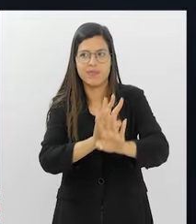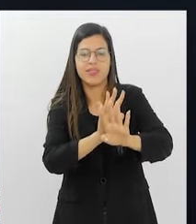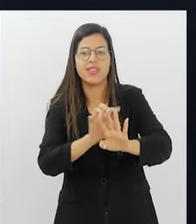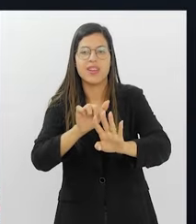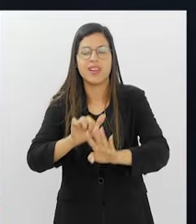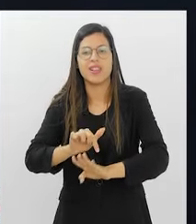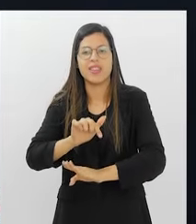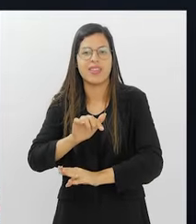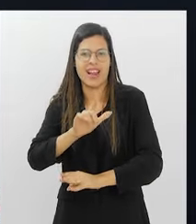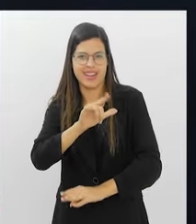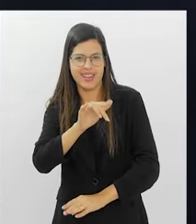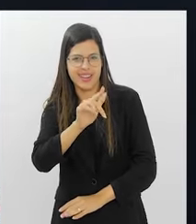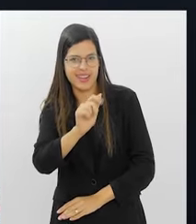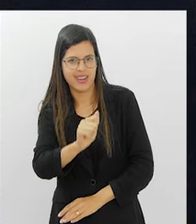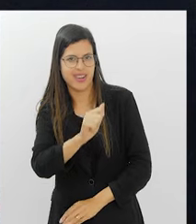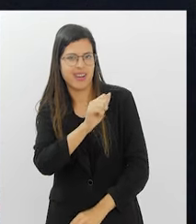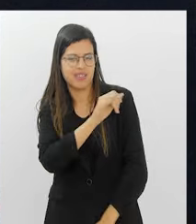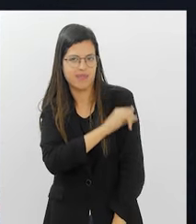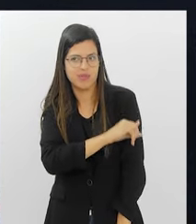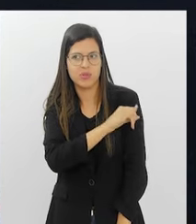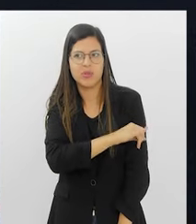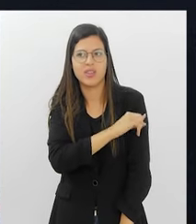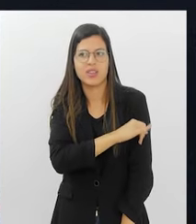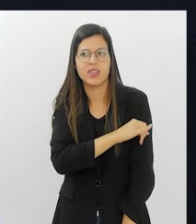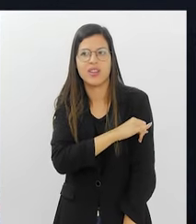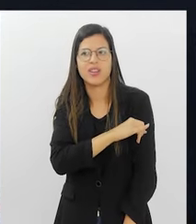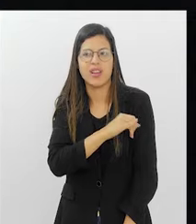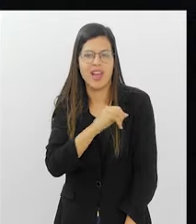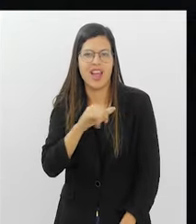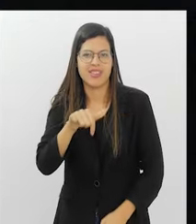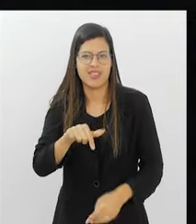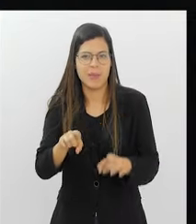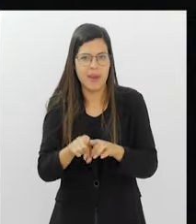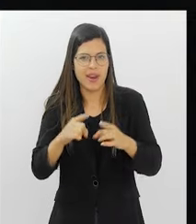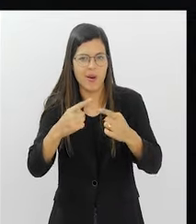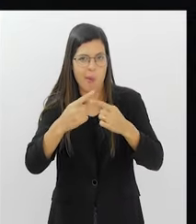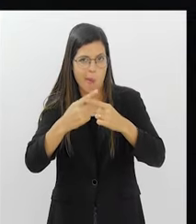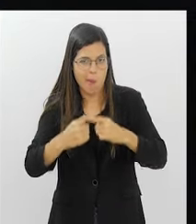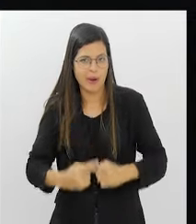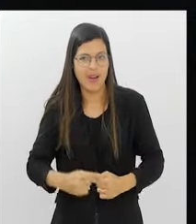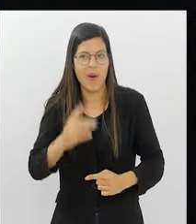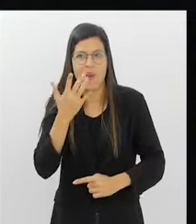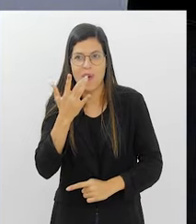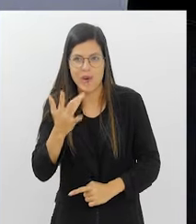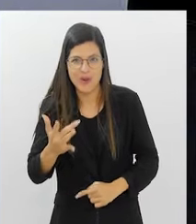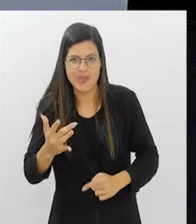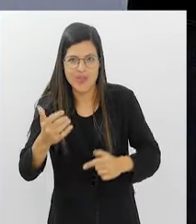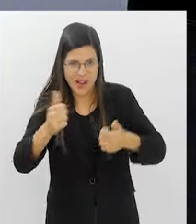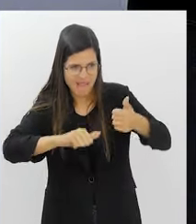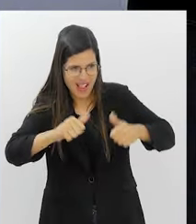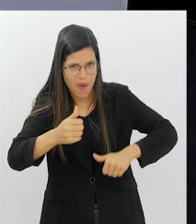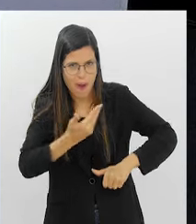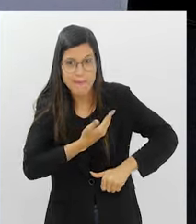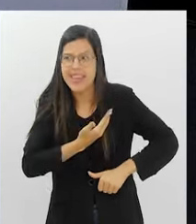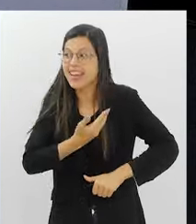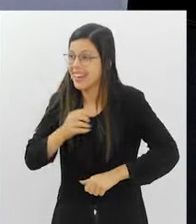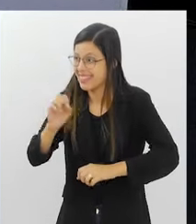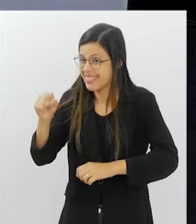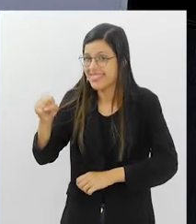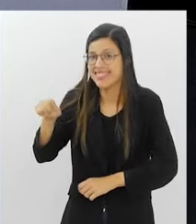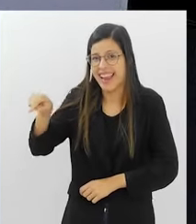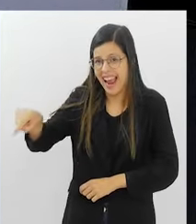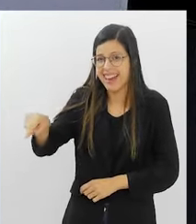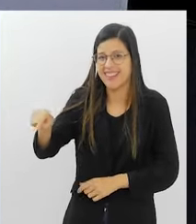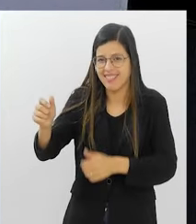da liga RJ você julgou julguei a série ouro no quisito comissão de julguei Olha como o mundo dá